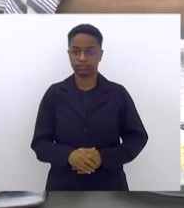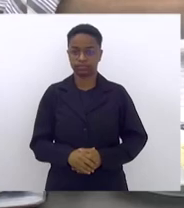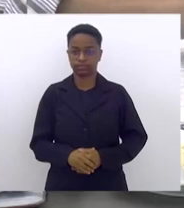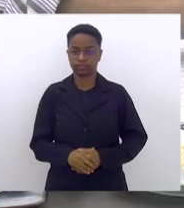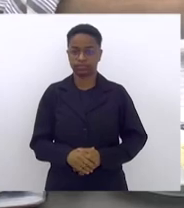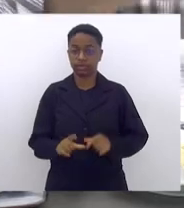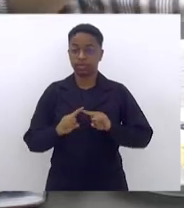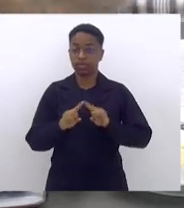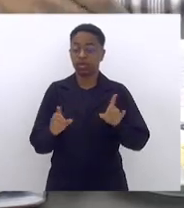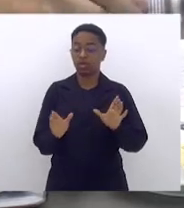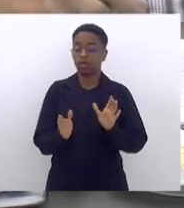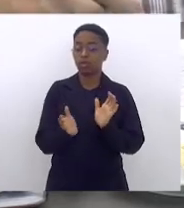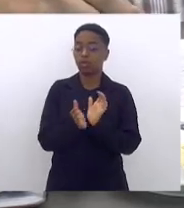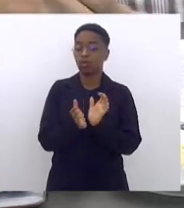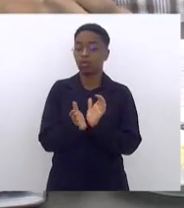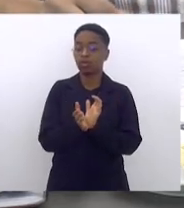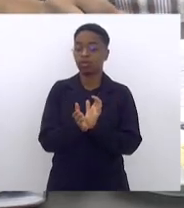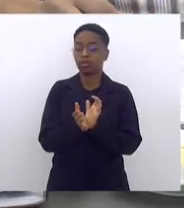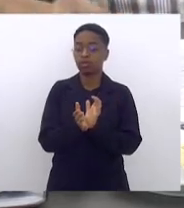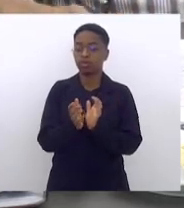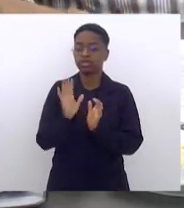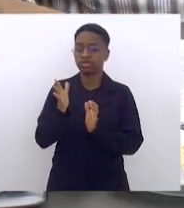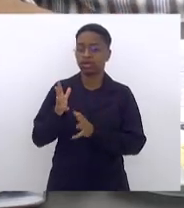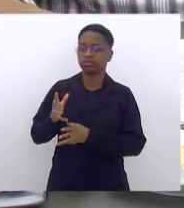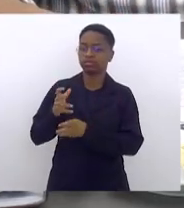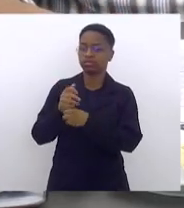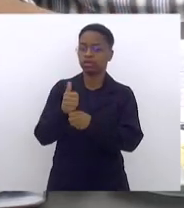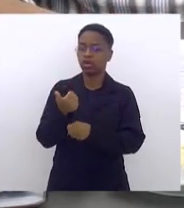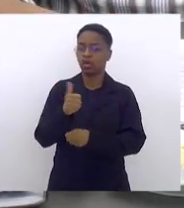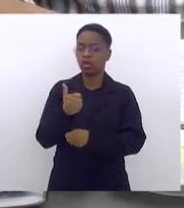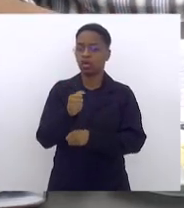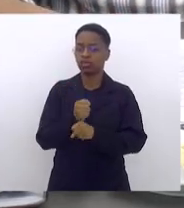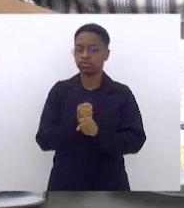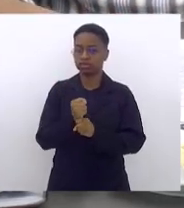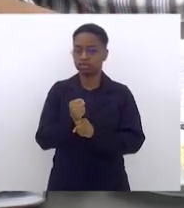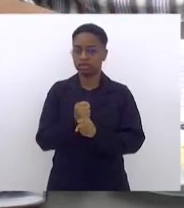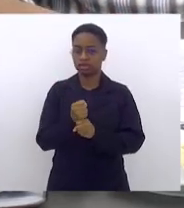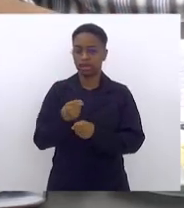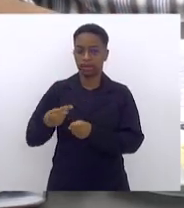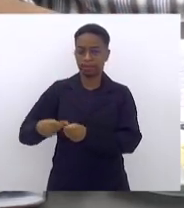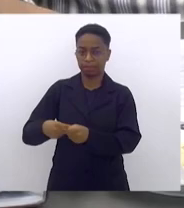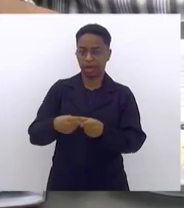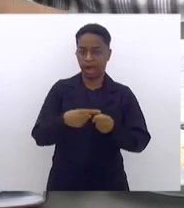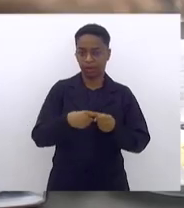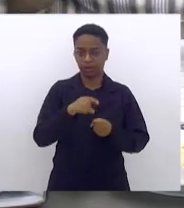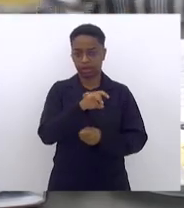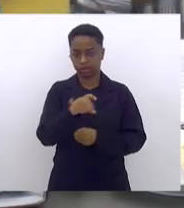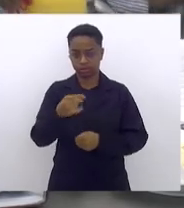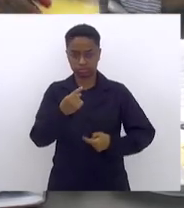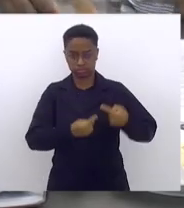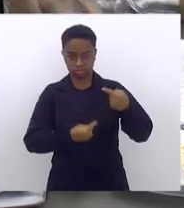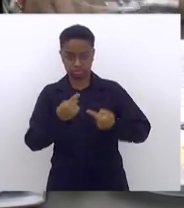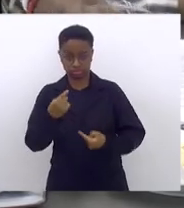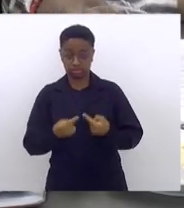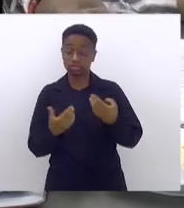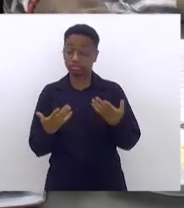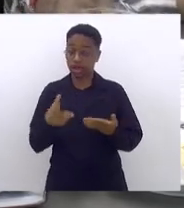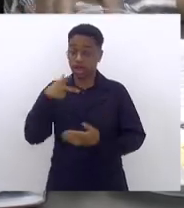Esse grupo ele faz um trabalho há 11 anos, bairro por bairro, e discutindo isso. Por acaso, esse